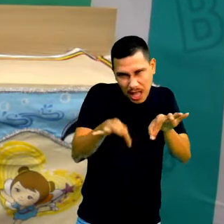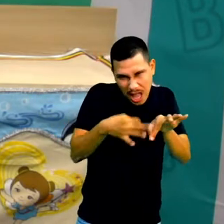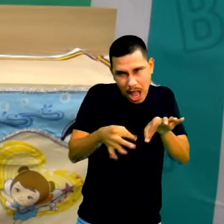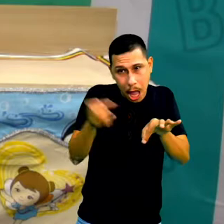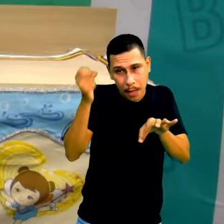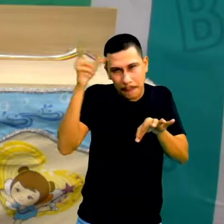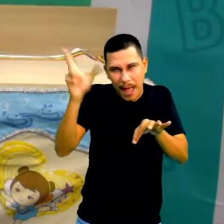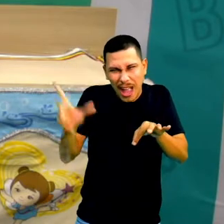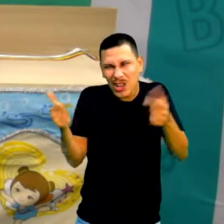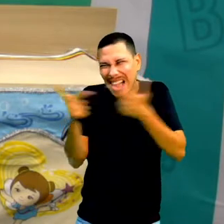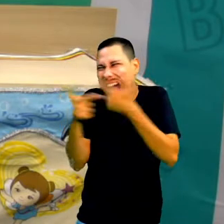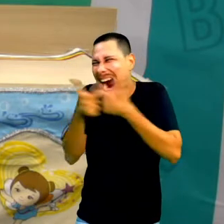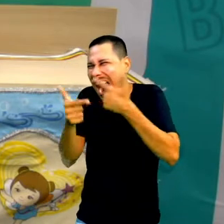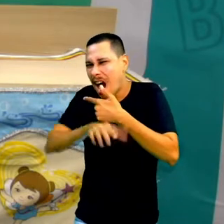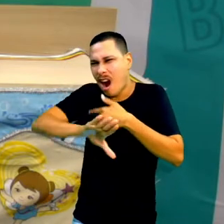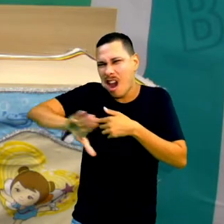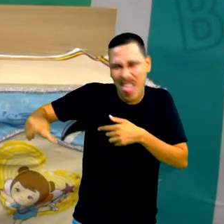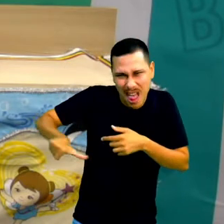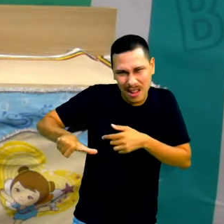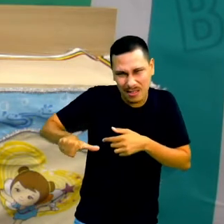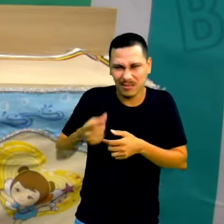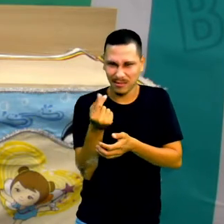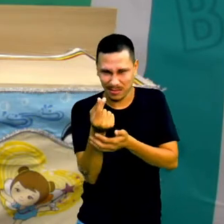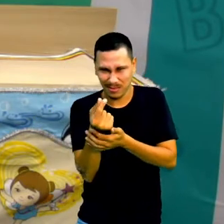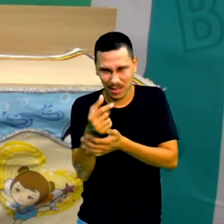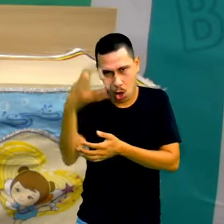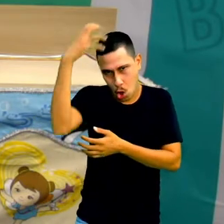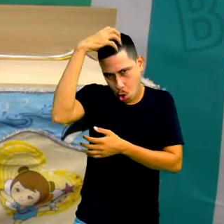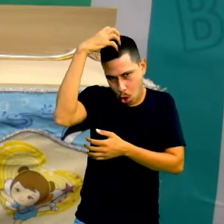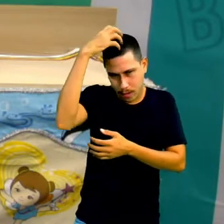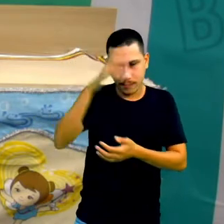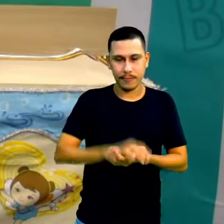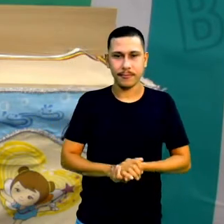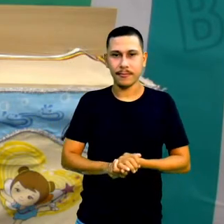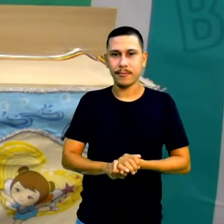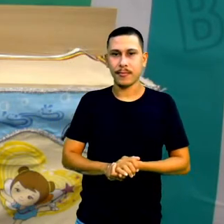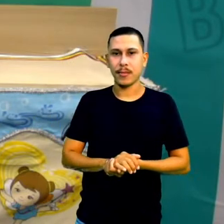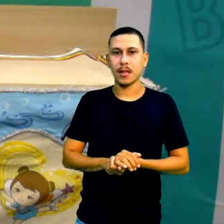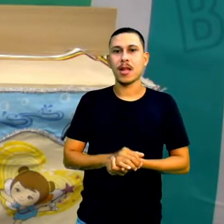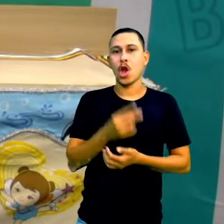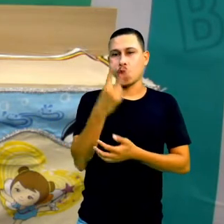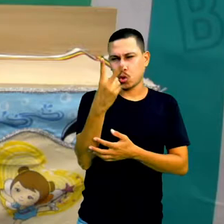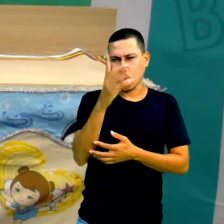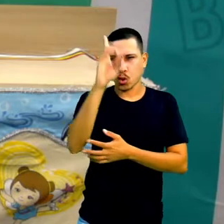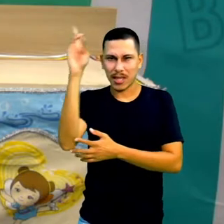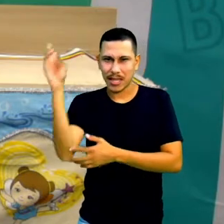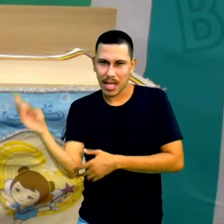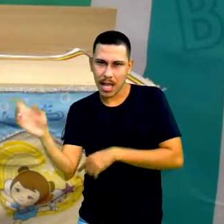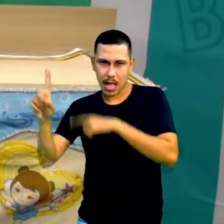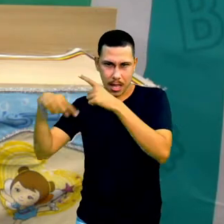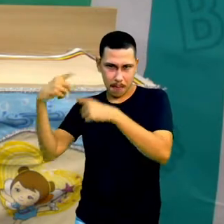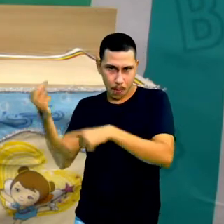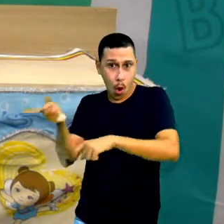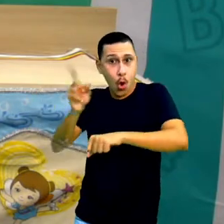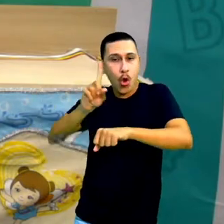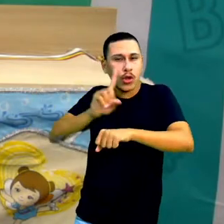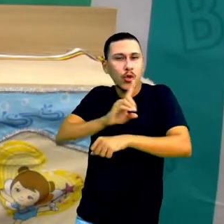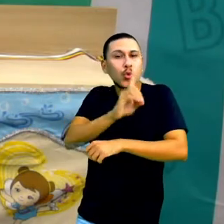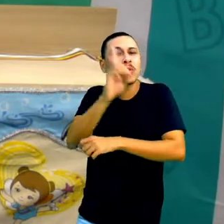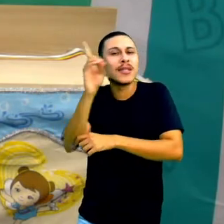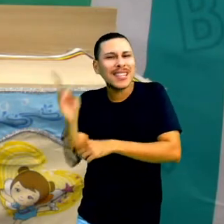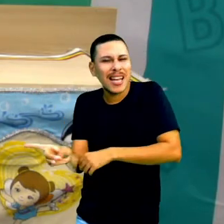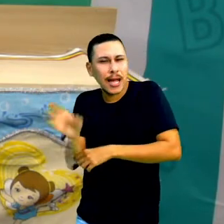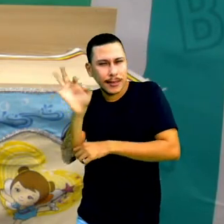sorriam satisfeitos. Olha só, 2 dias depois, leiturinha, chegou o momento da